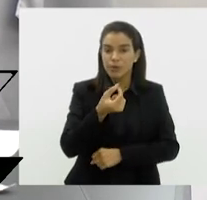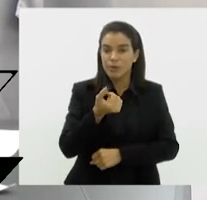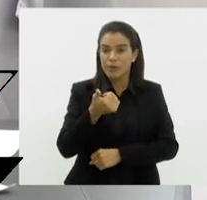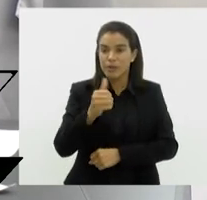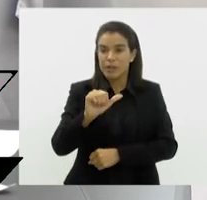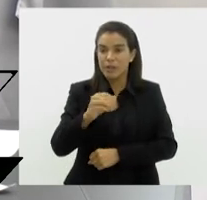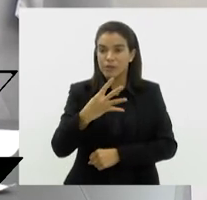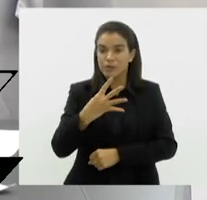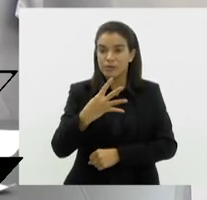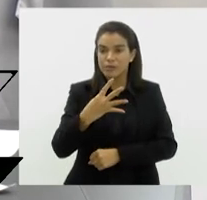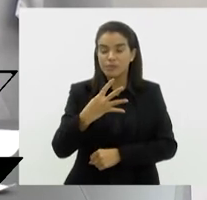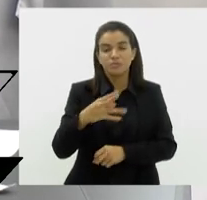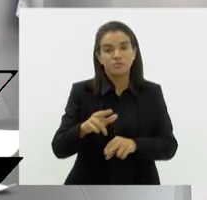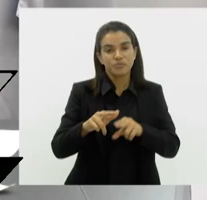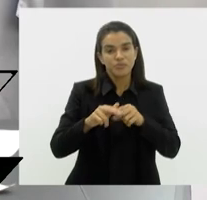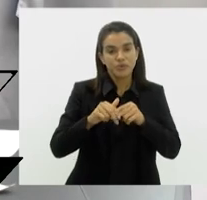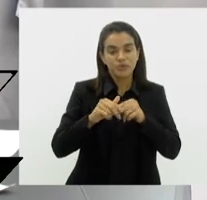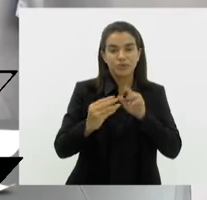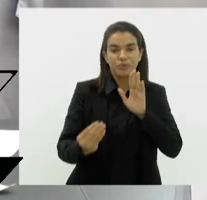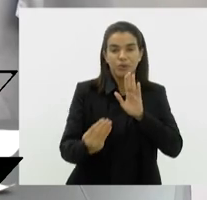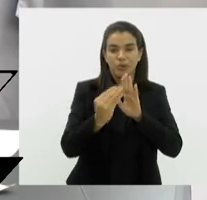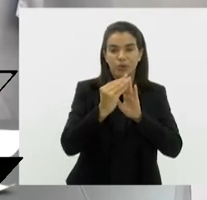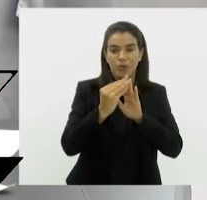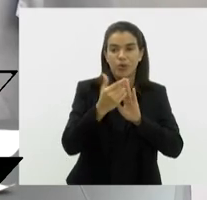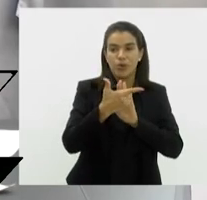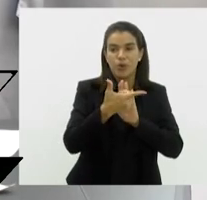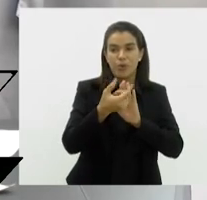período de prescrição. Por isso que ele estabeleceu 14.